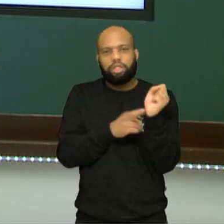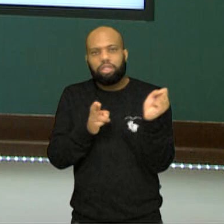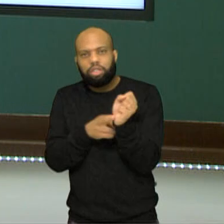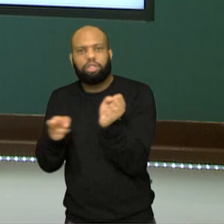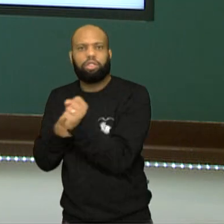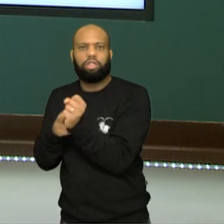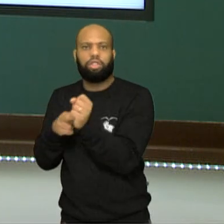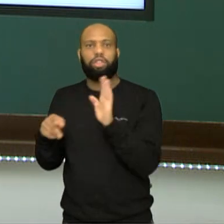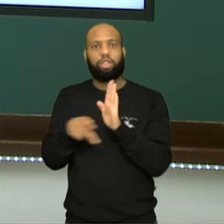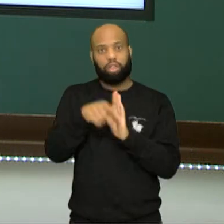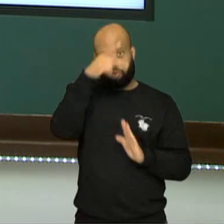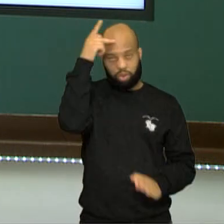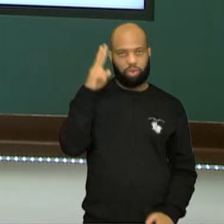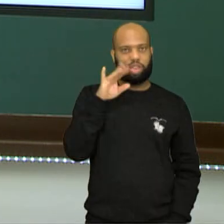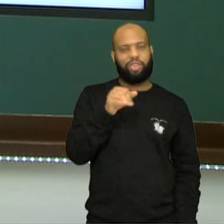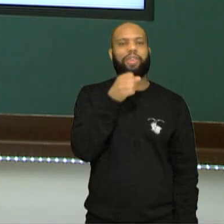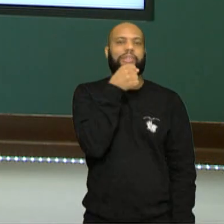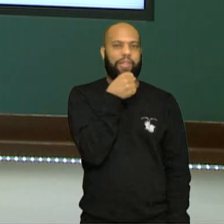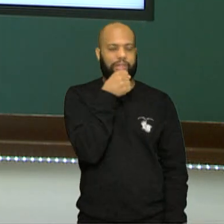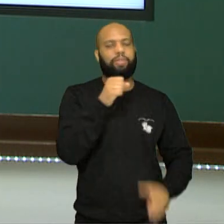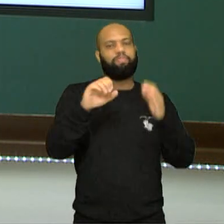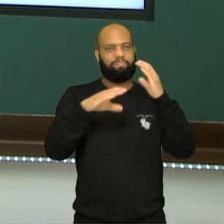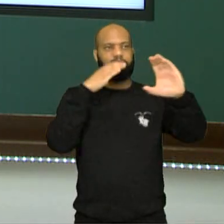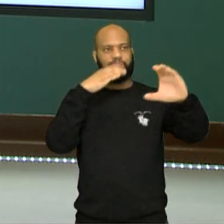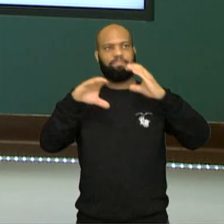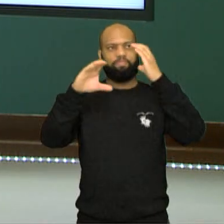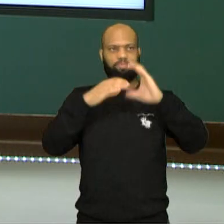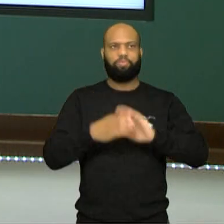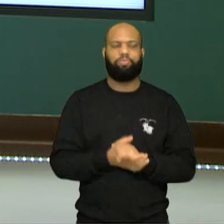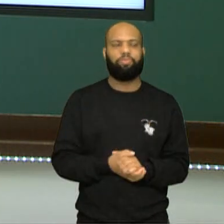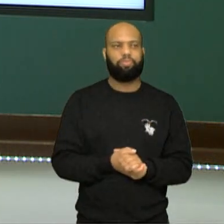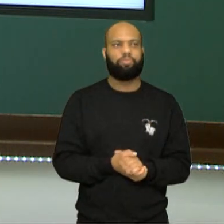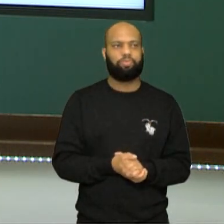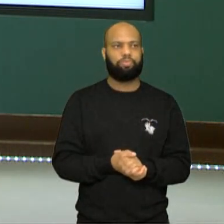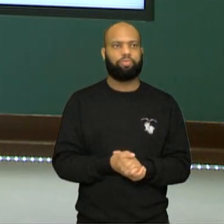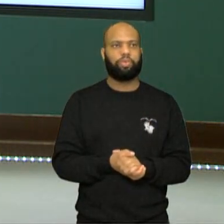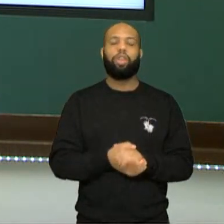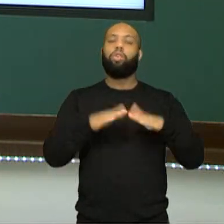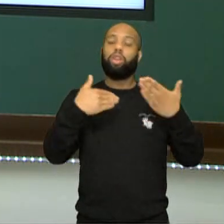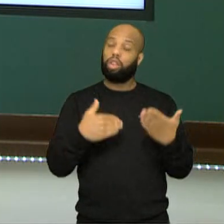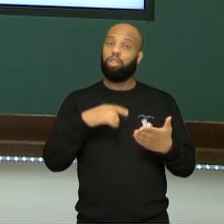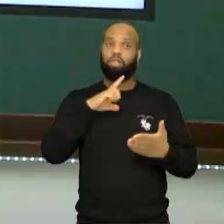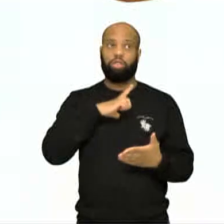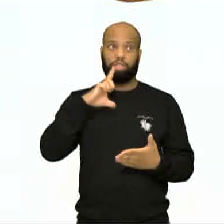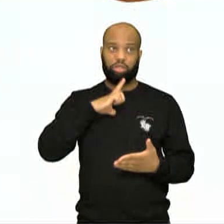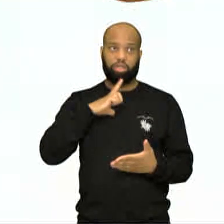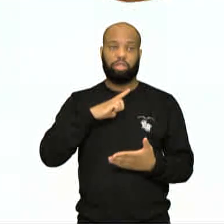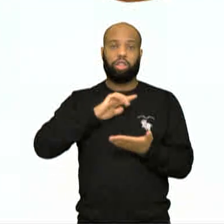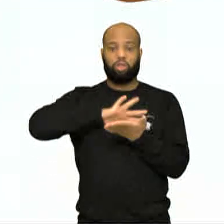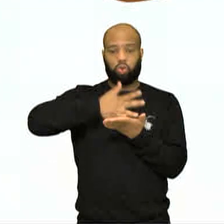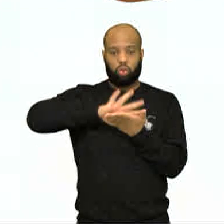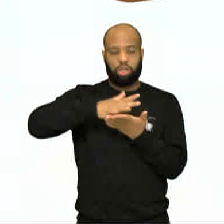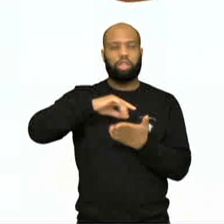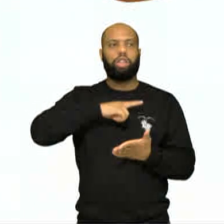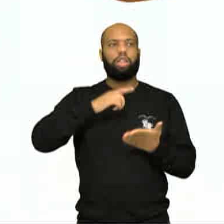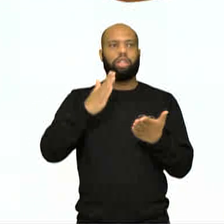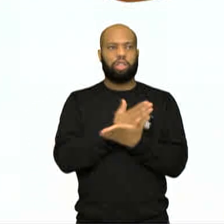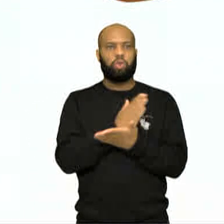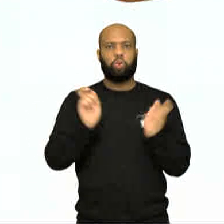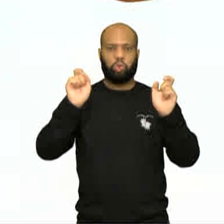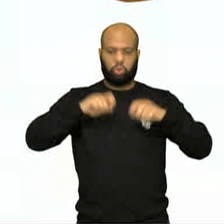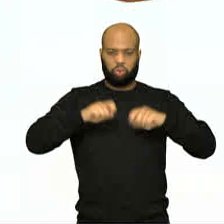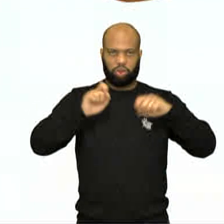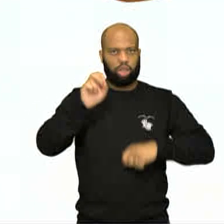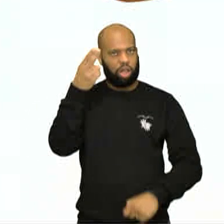o intérprete do samba, né? Instrumentos musicais, então vamos lá, dentro do samba. Então existem alguns instrumentos que podem ser utilizados